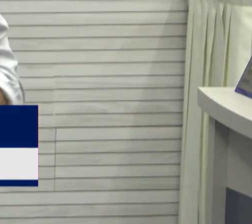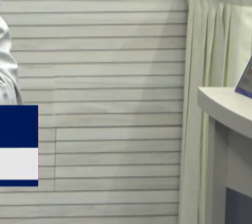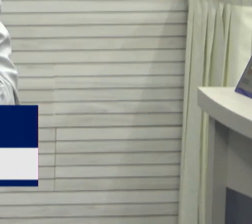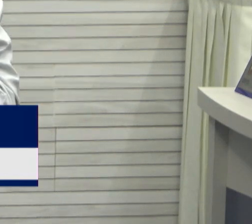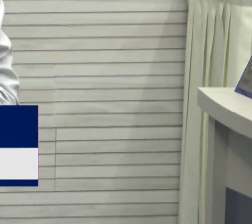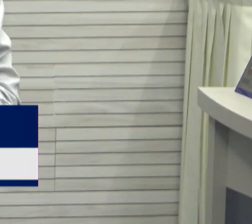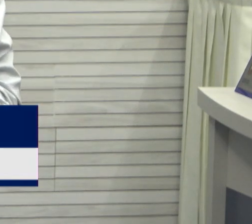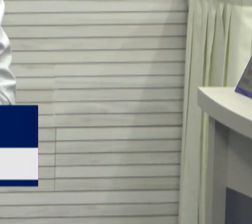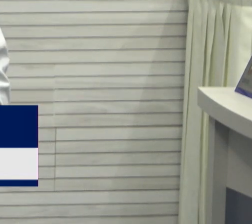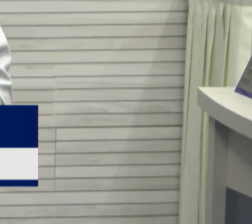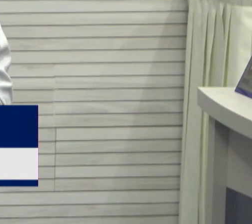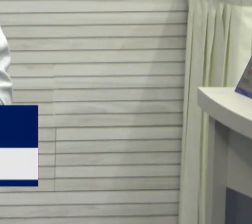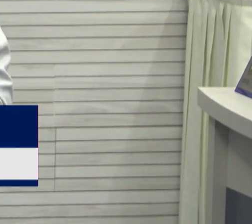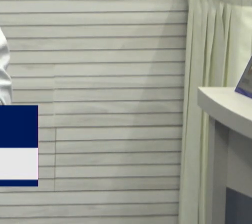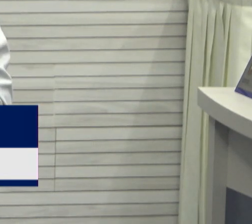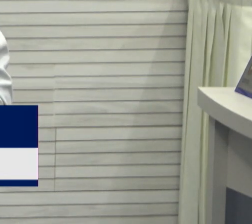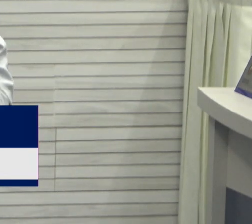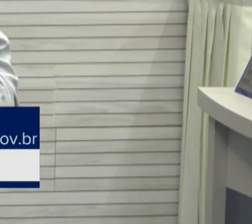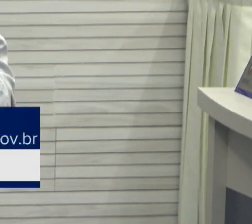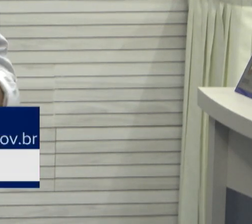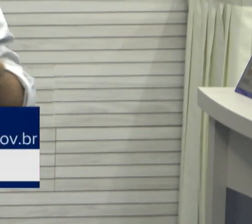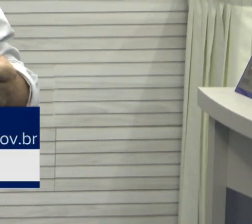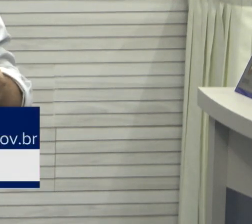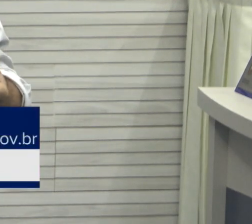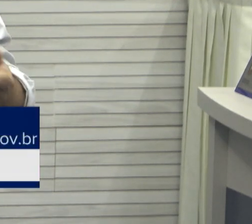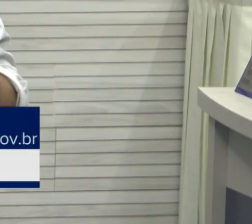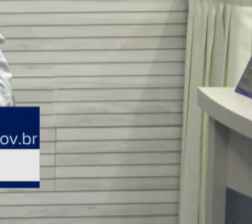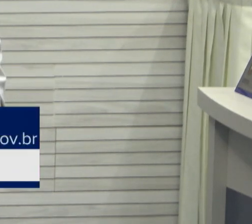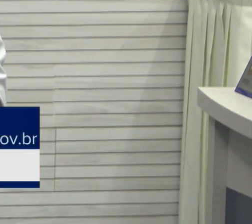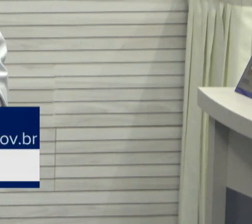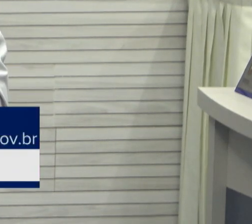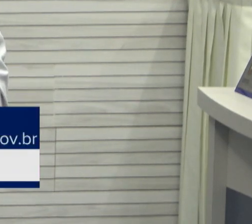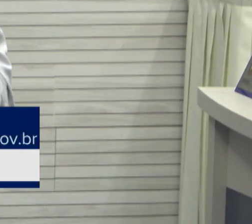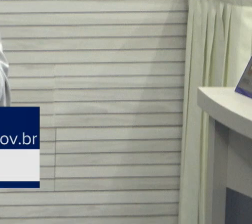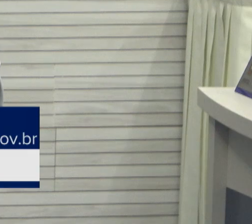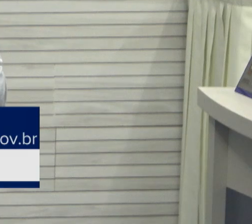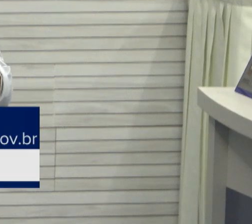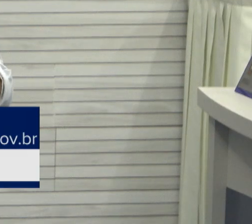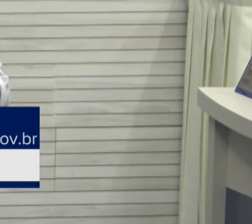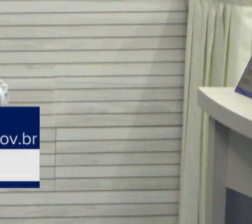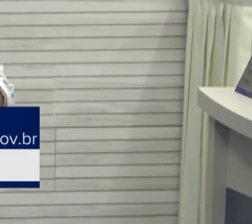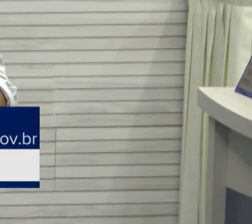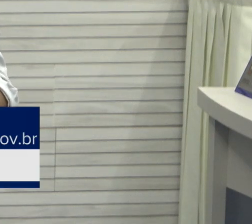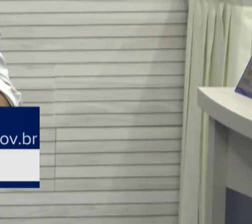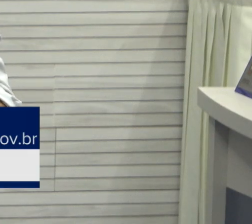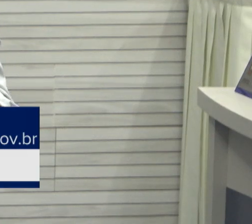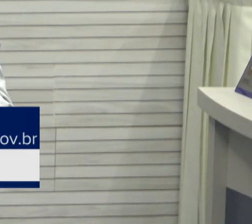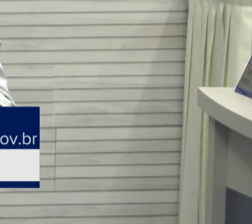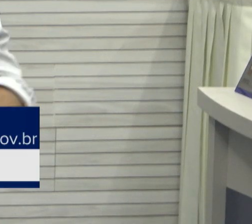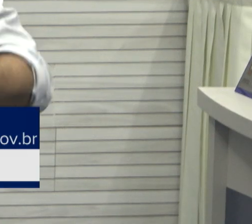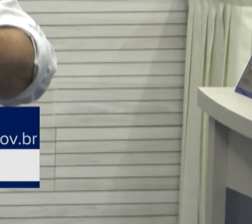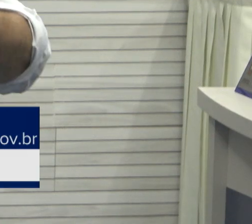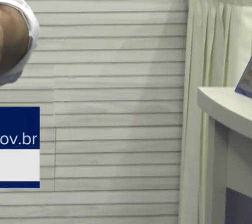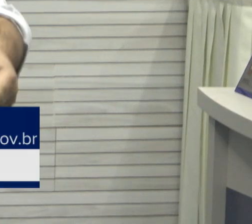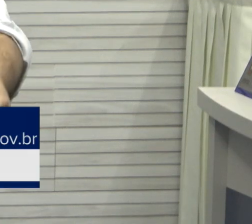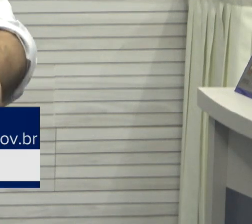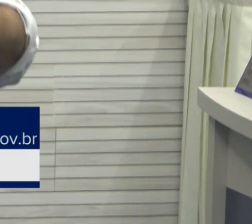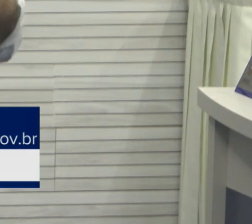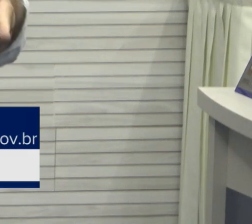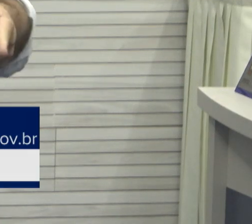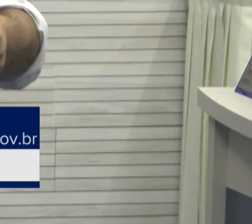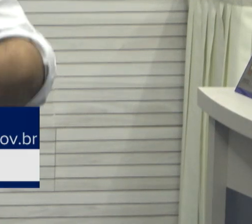abonava, ele foi cortado lá em 2015, 2016, cortaram o ticket. E que prejudica? Prejudicou quem ganha menos.